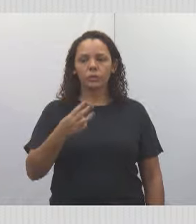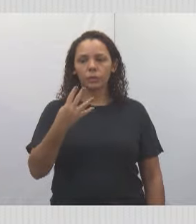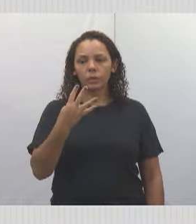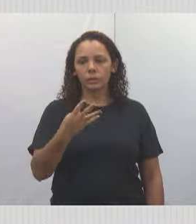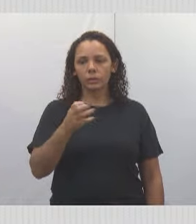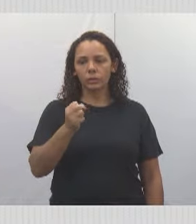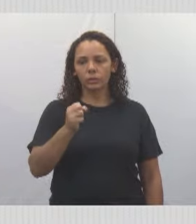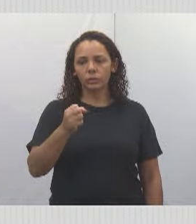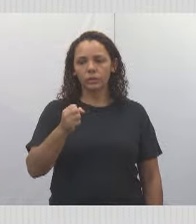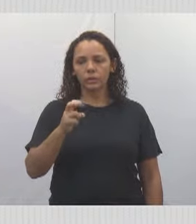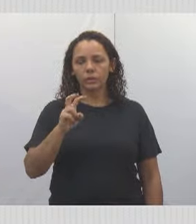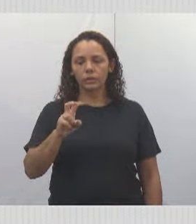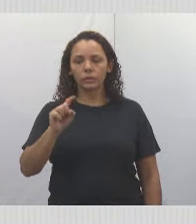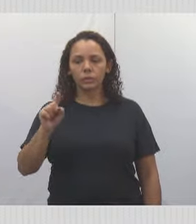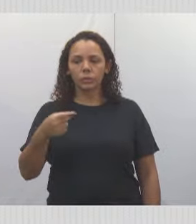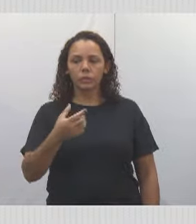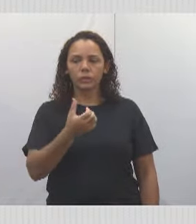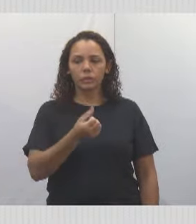R$54.485.645.